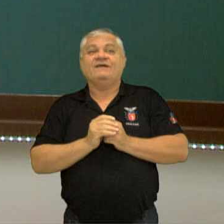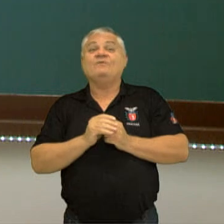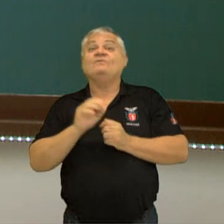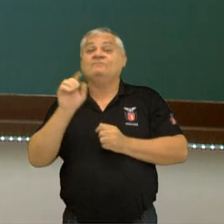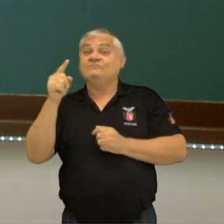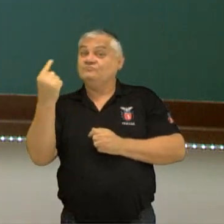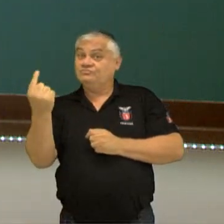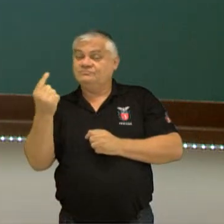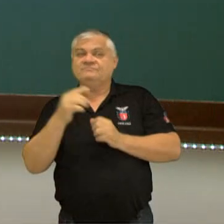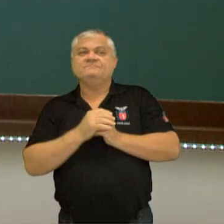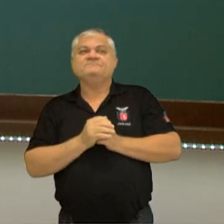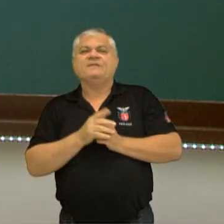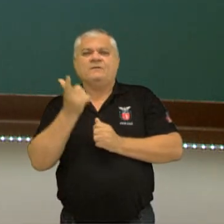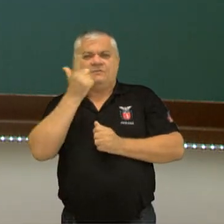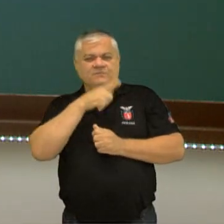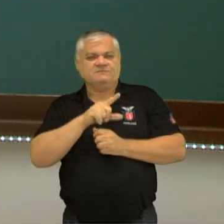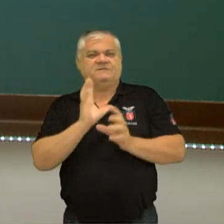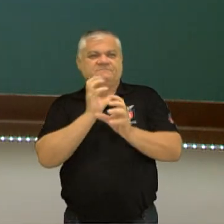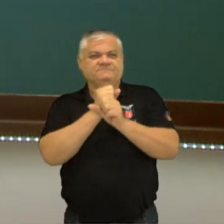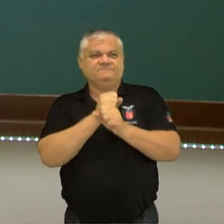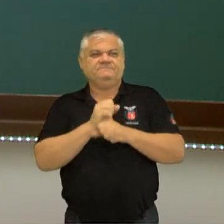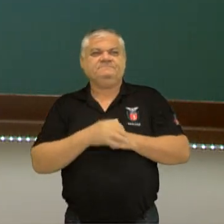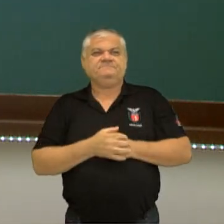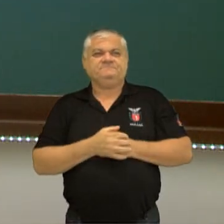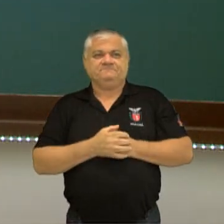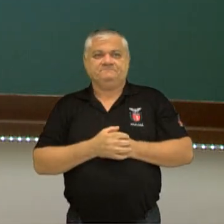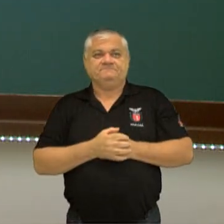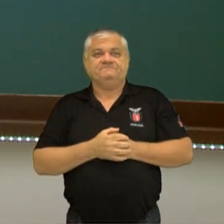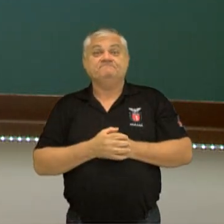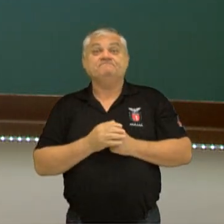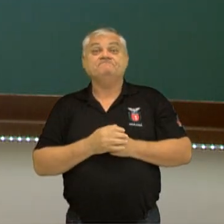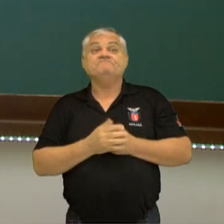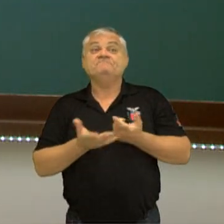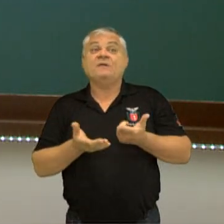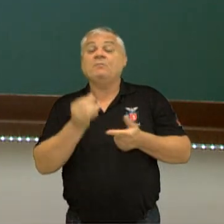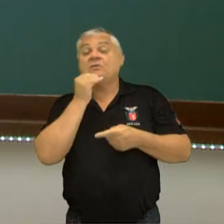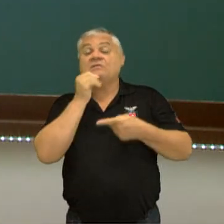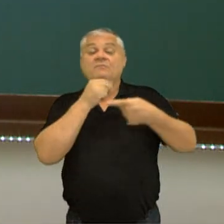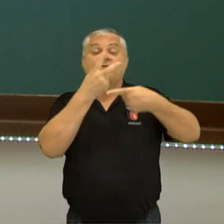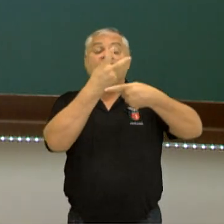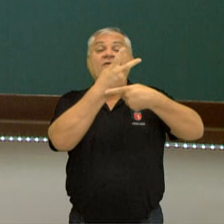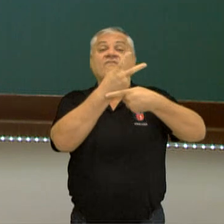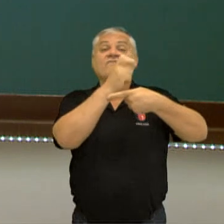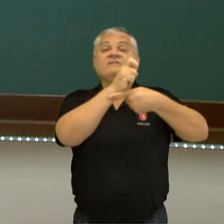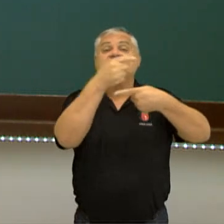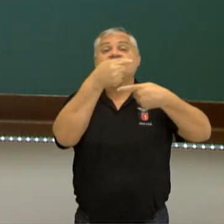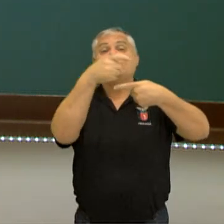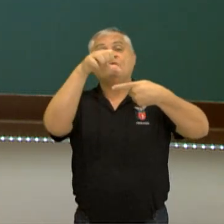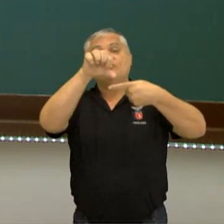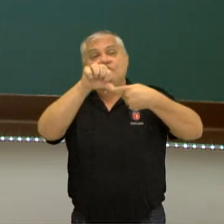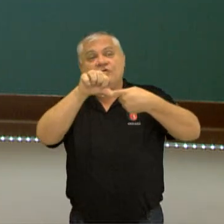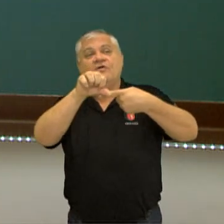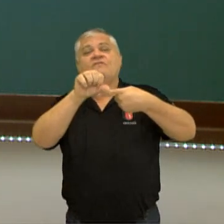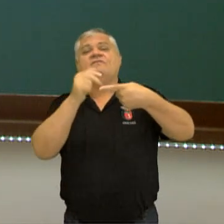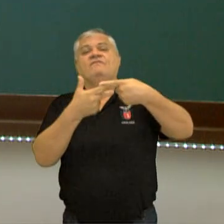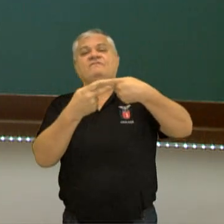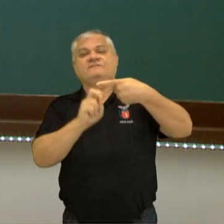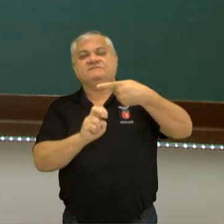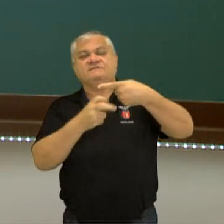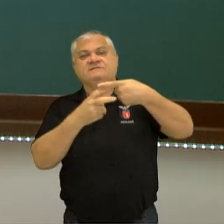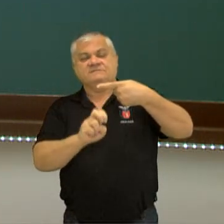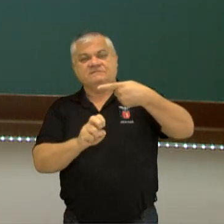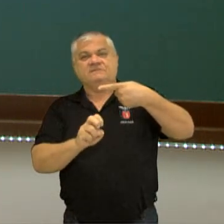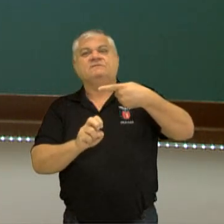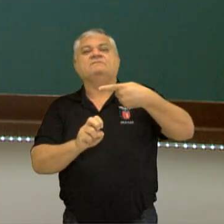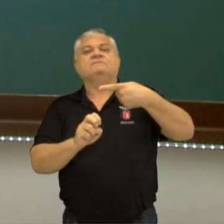quadrado de x. Aí eu consigo calcular o cosseno. Soma de duas frações ou subtração de duas frações, mínimo múltiplo comum, divide